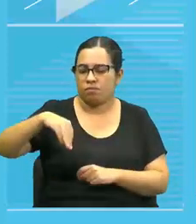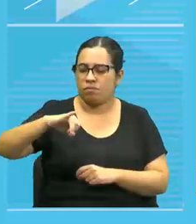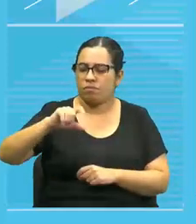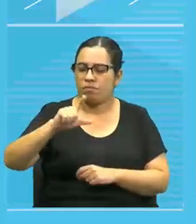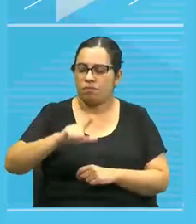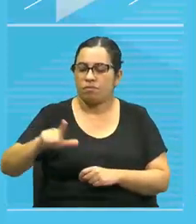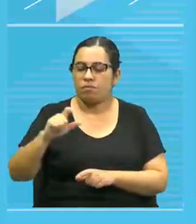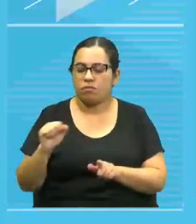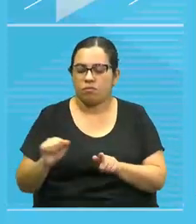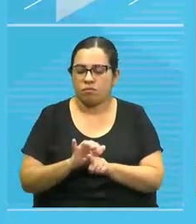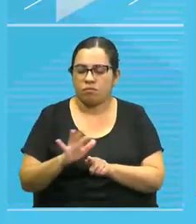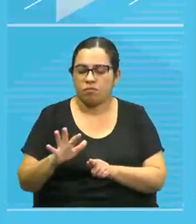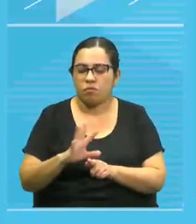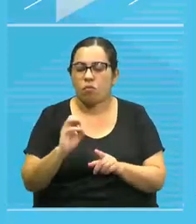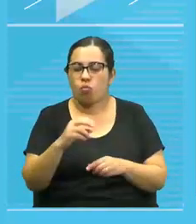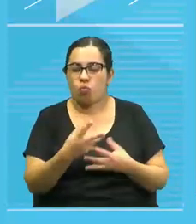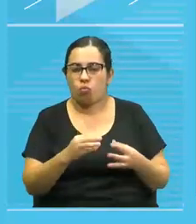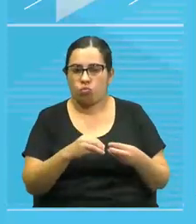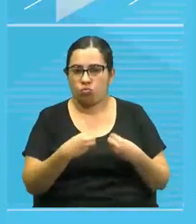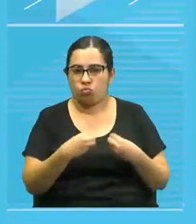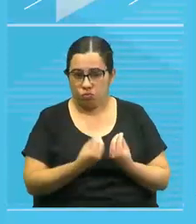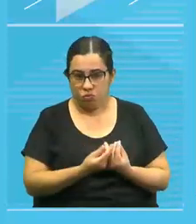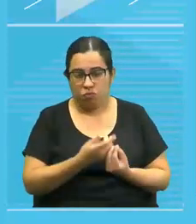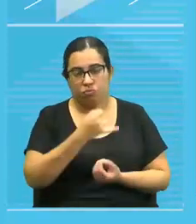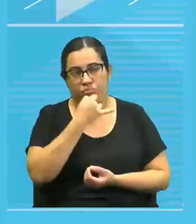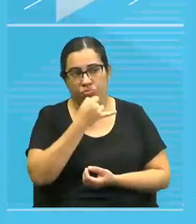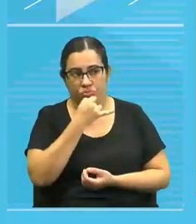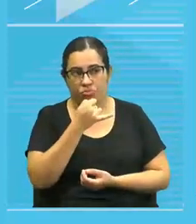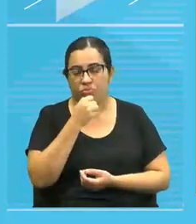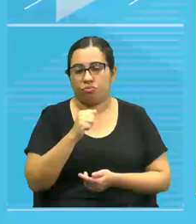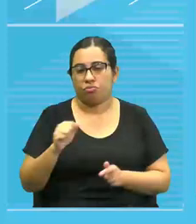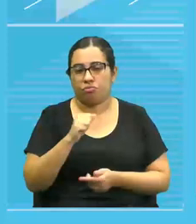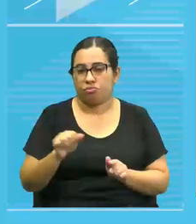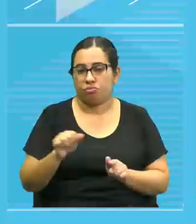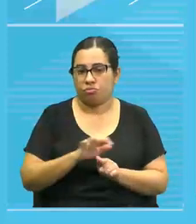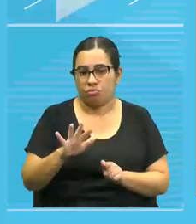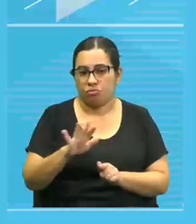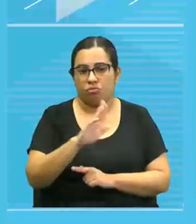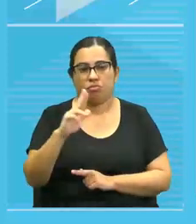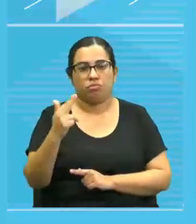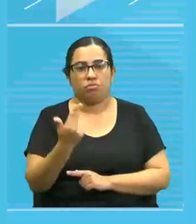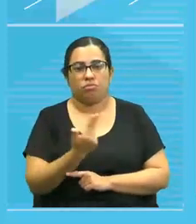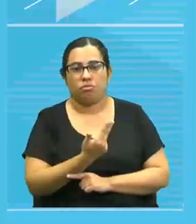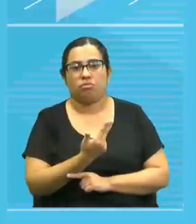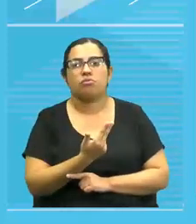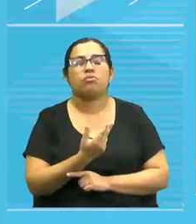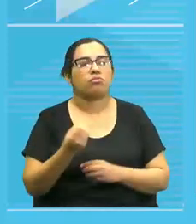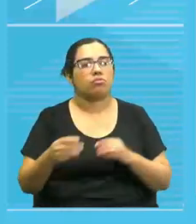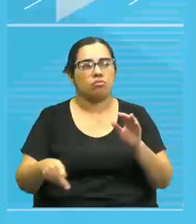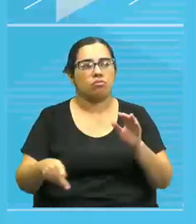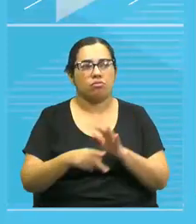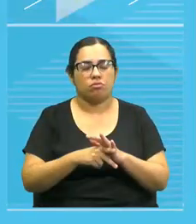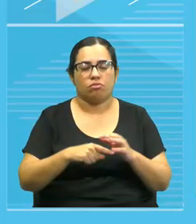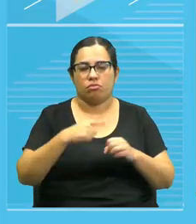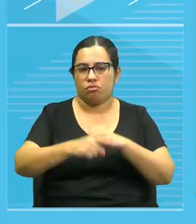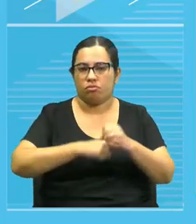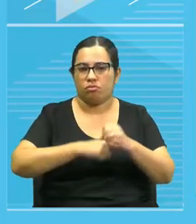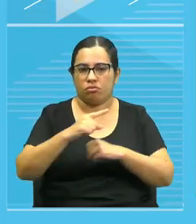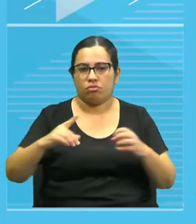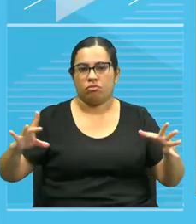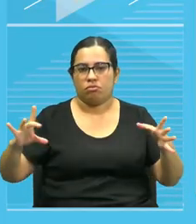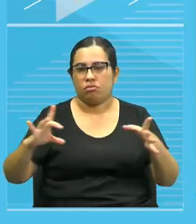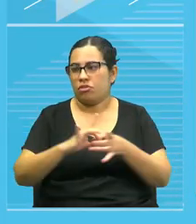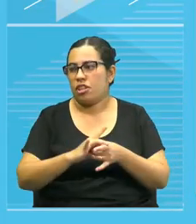do estado gasoso da substância por exemplo o gás hidrogênio é um átomo de hidrogênio ligado a outro uma ligação